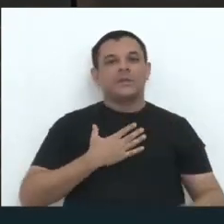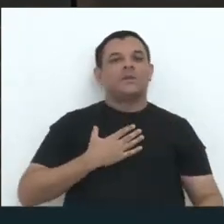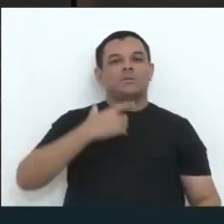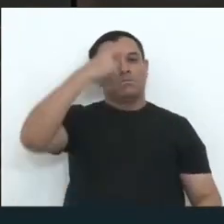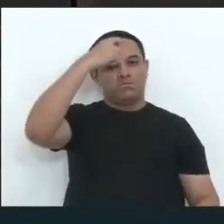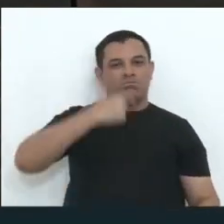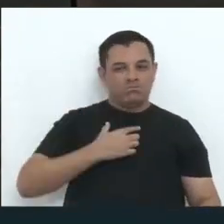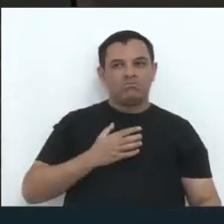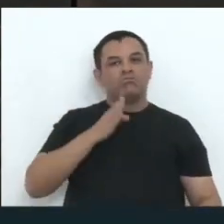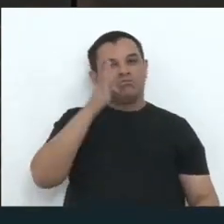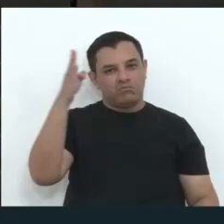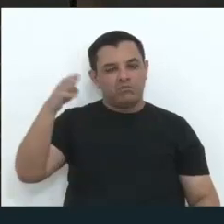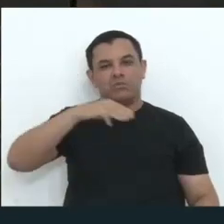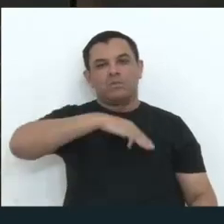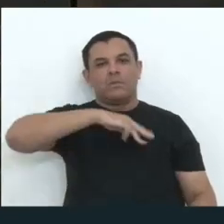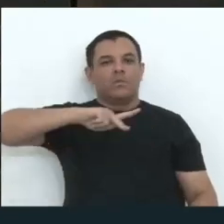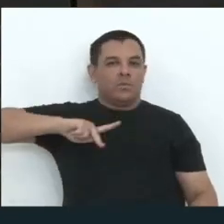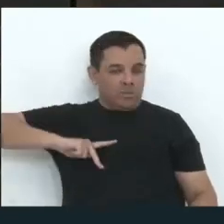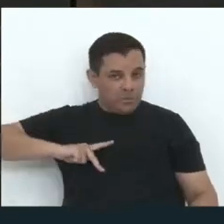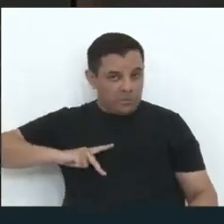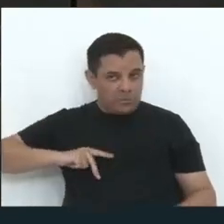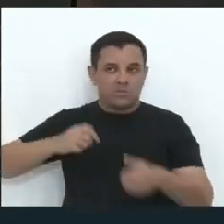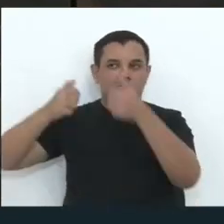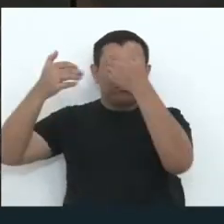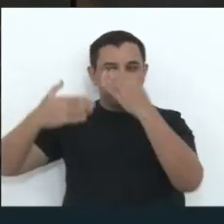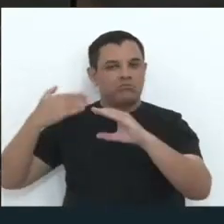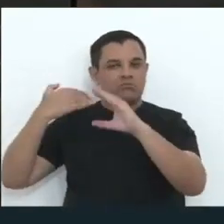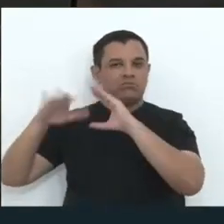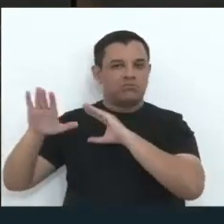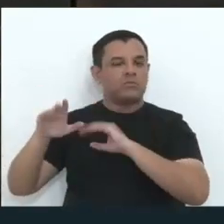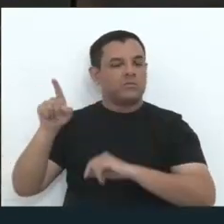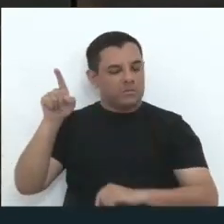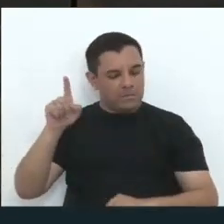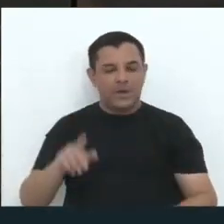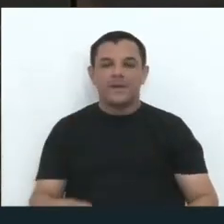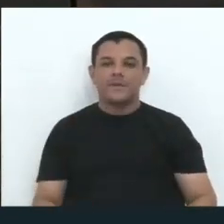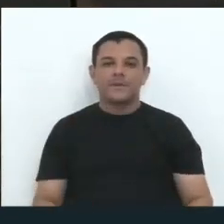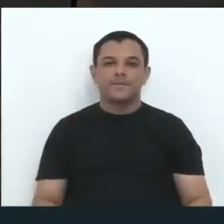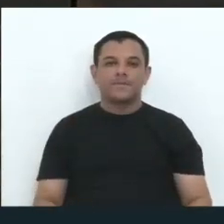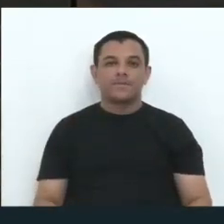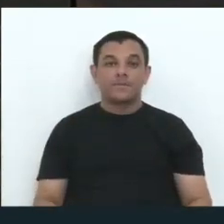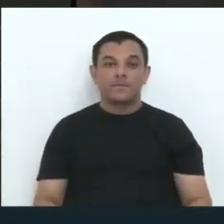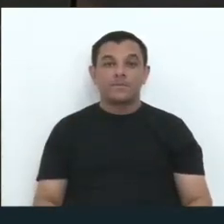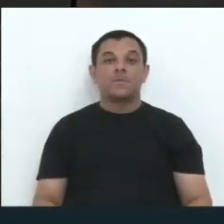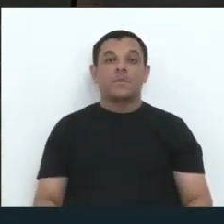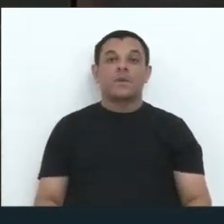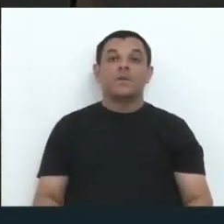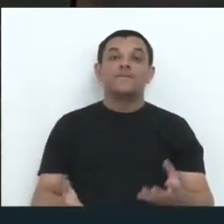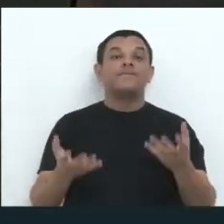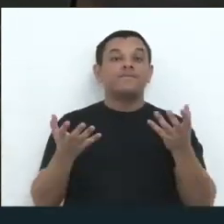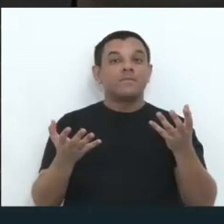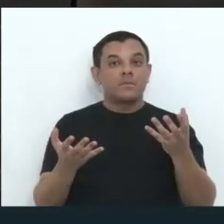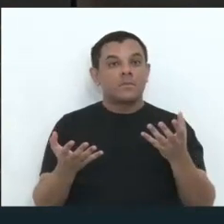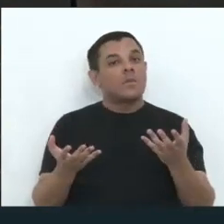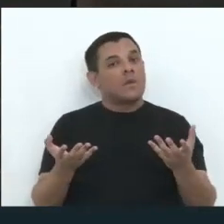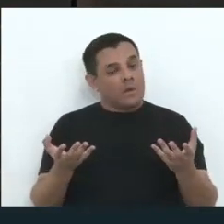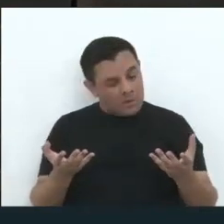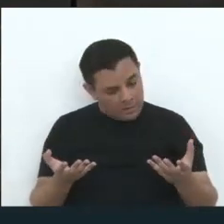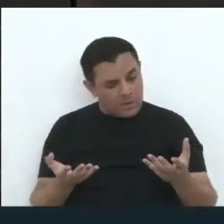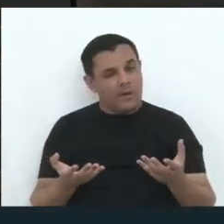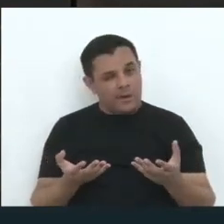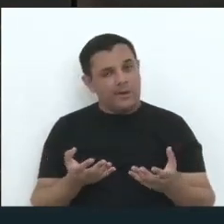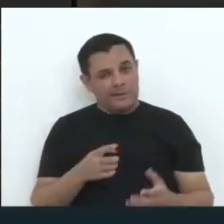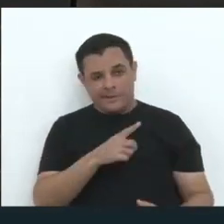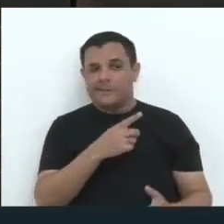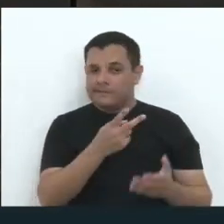isso até o Ministério Público, para o conhecimento do Ministério Público. Quer dizer, a coisa tá feia,